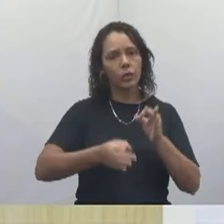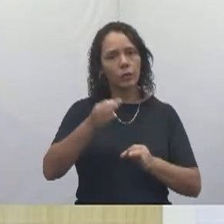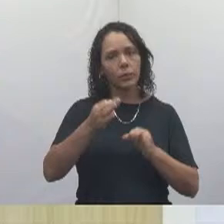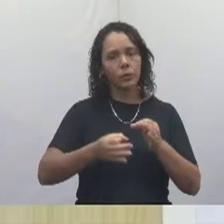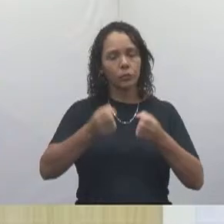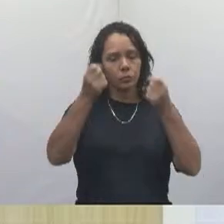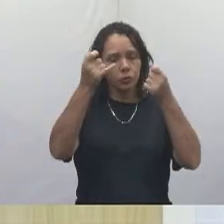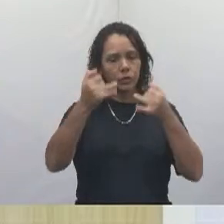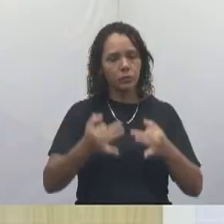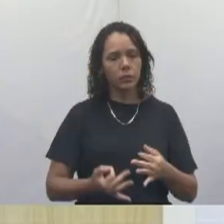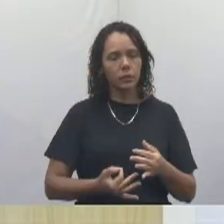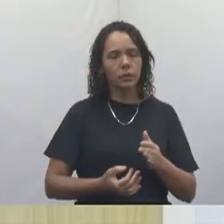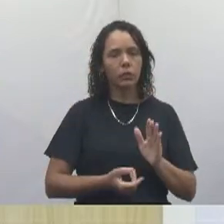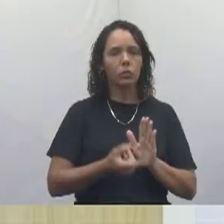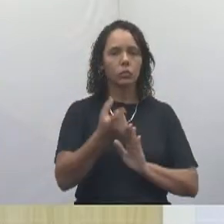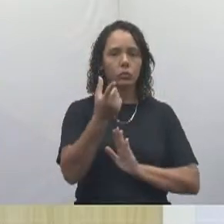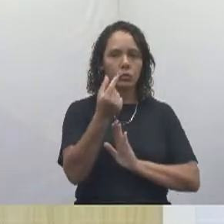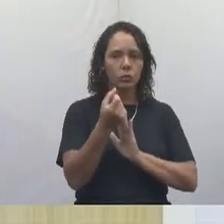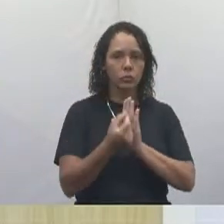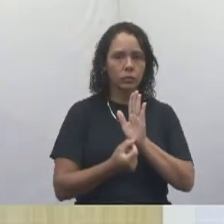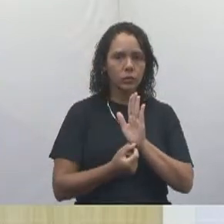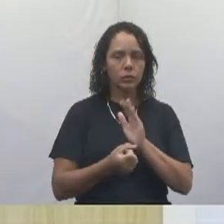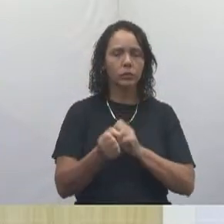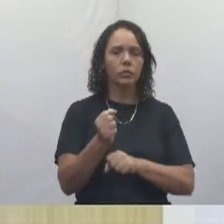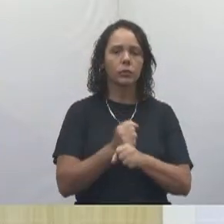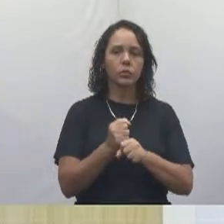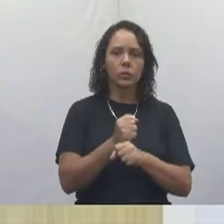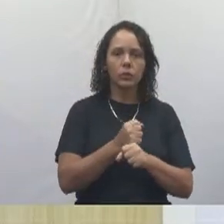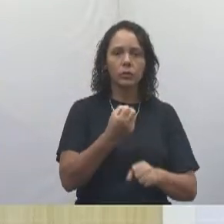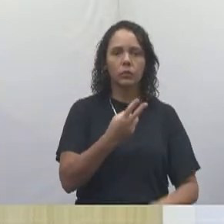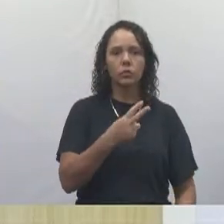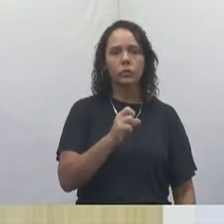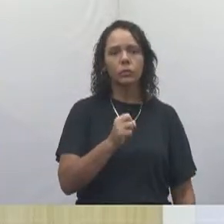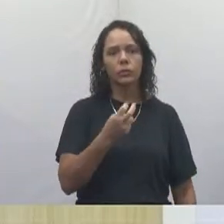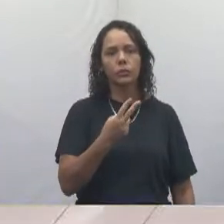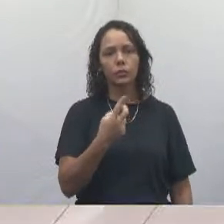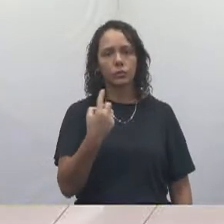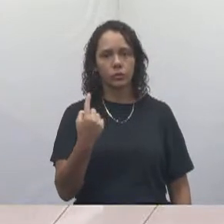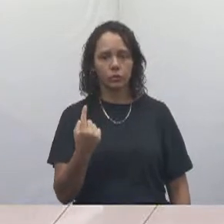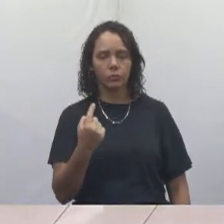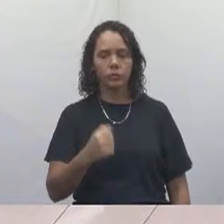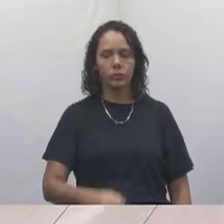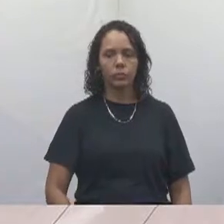Executivo, contas do exercício de 2021.